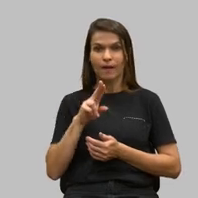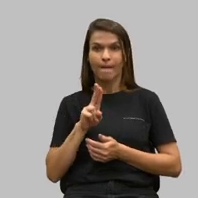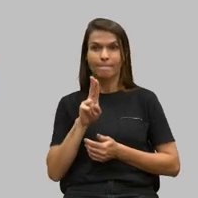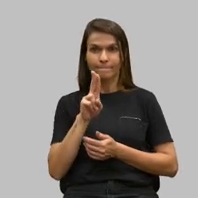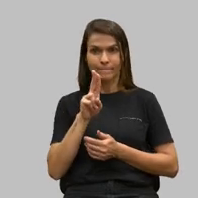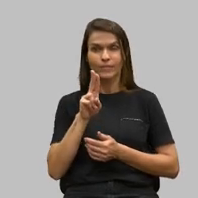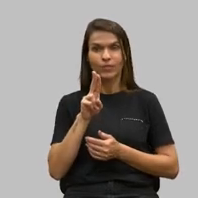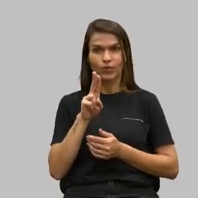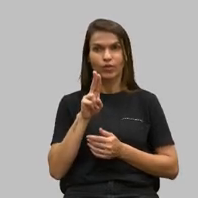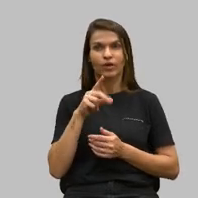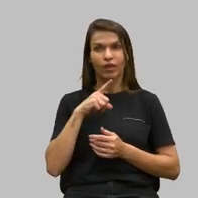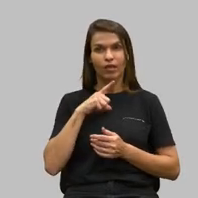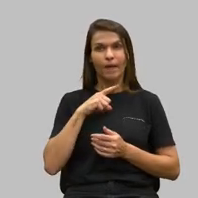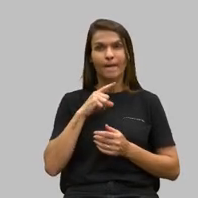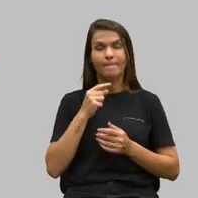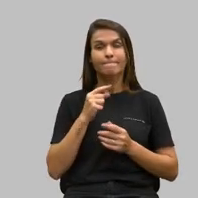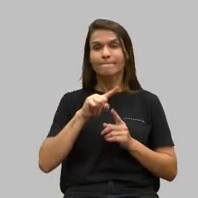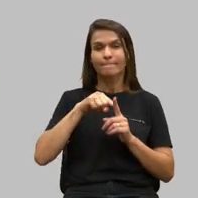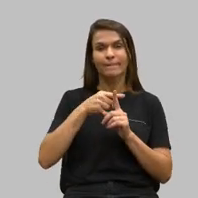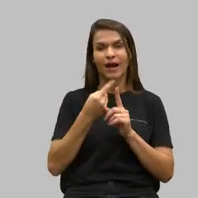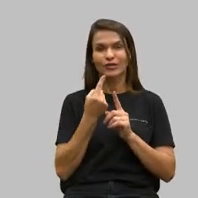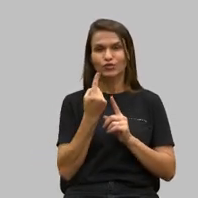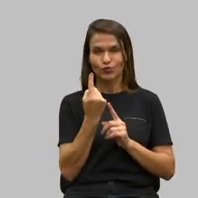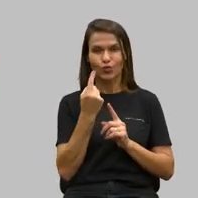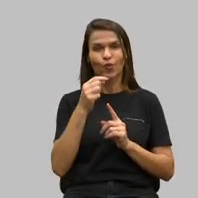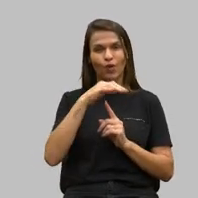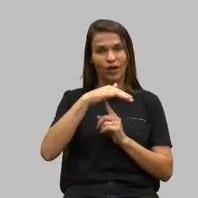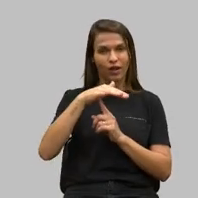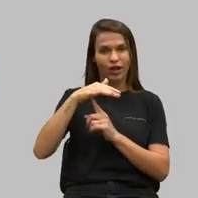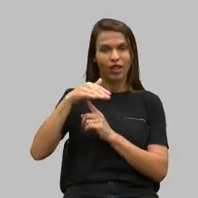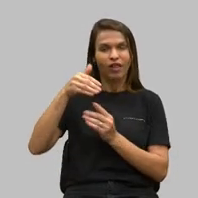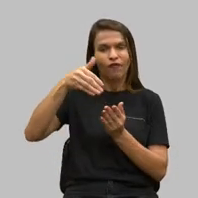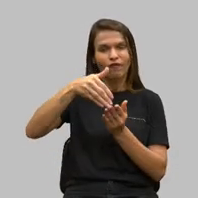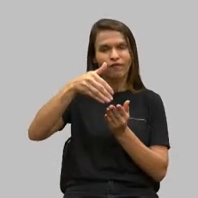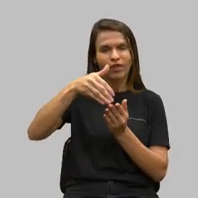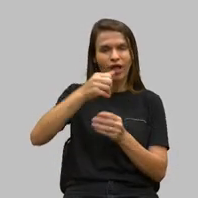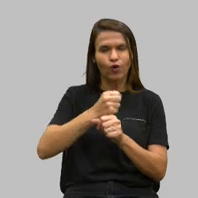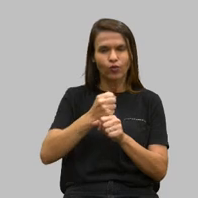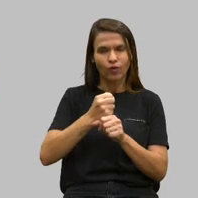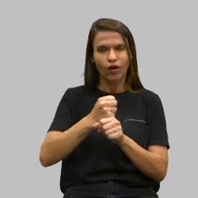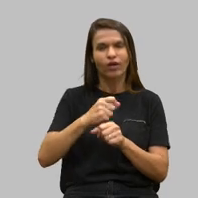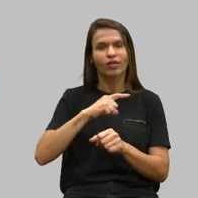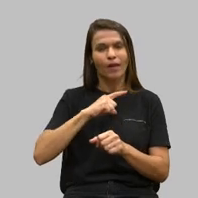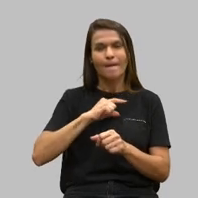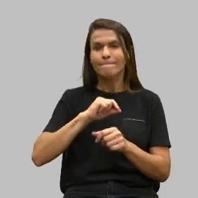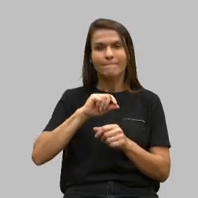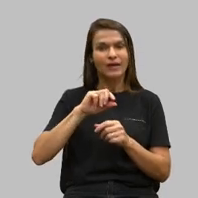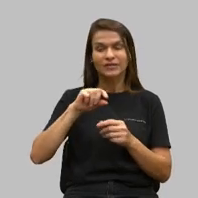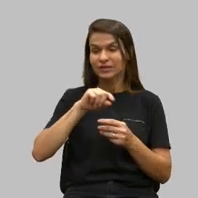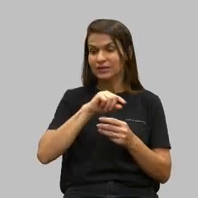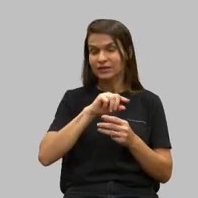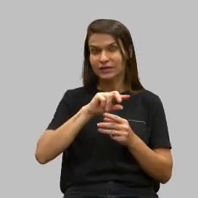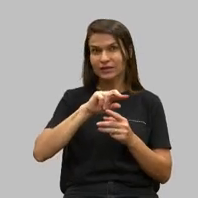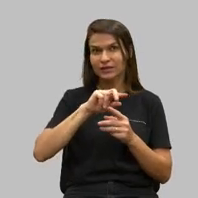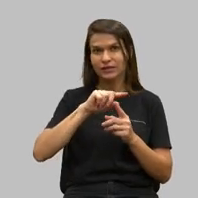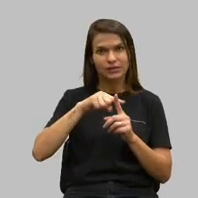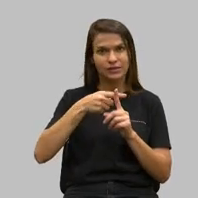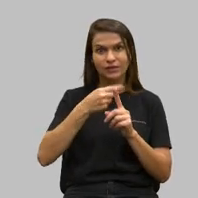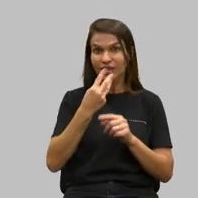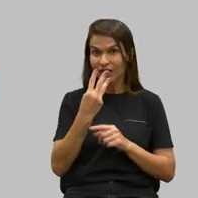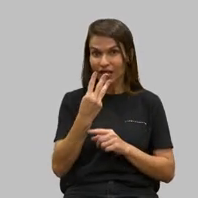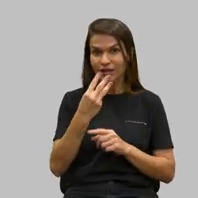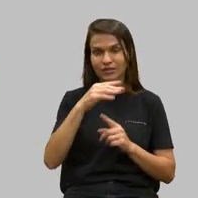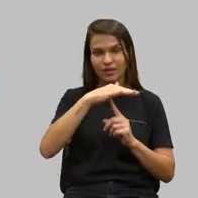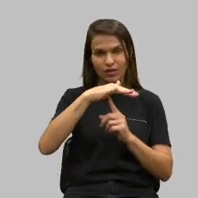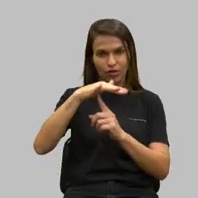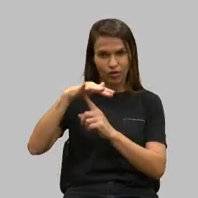chegou mais um helicóptero, e até o final do ano chegarão mais três helicópteros, então nós teremos